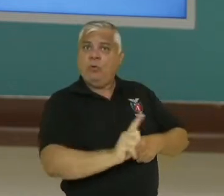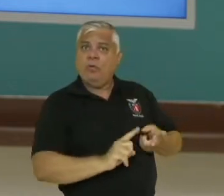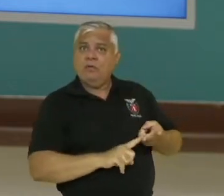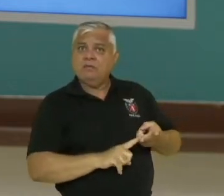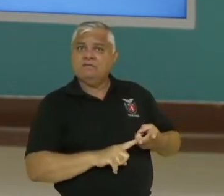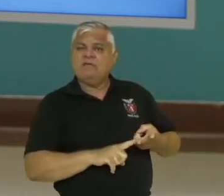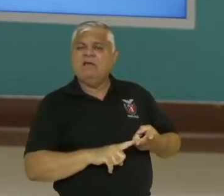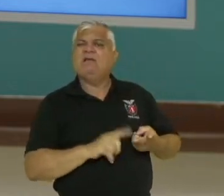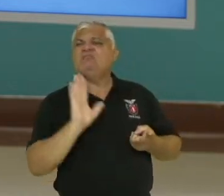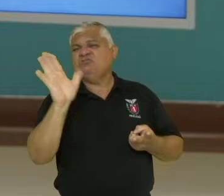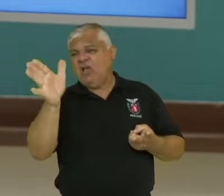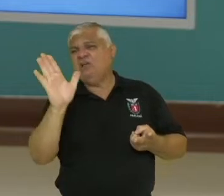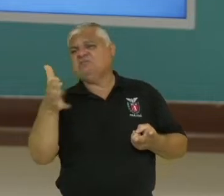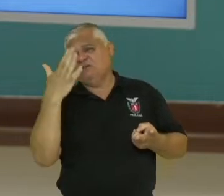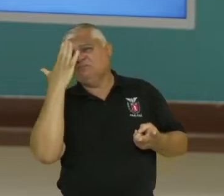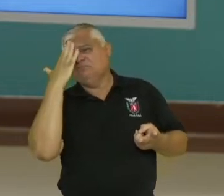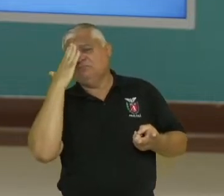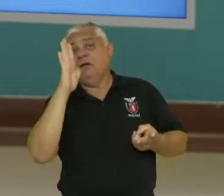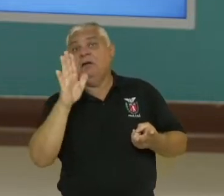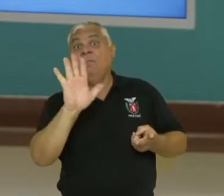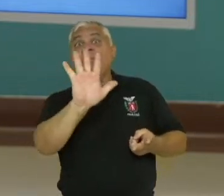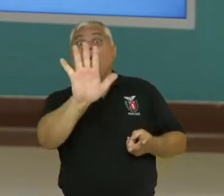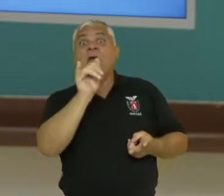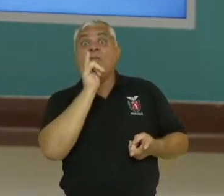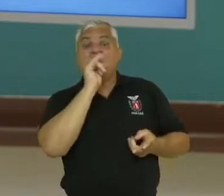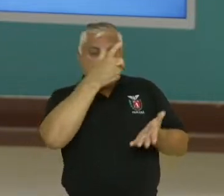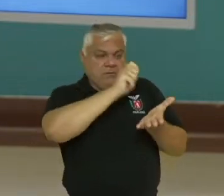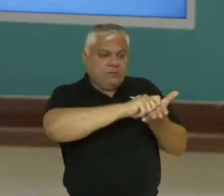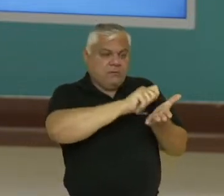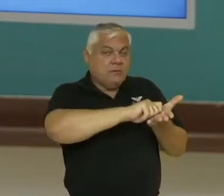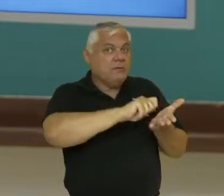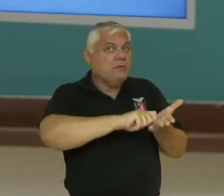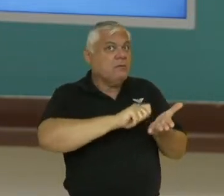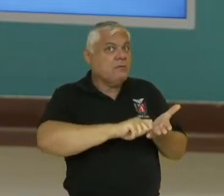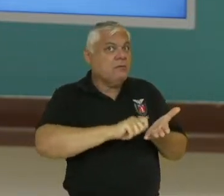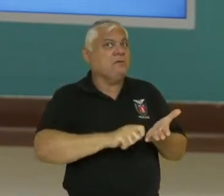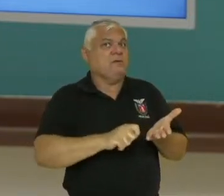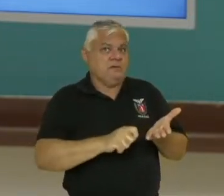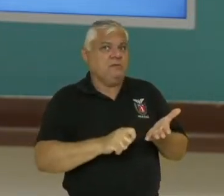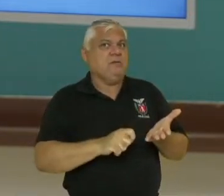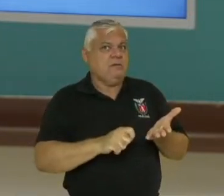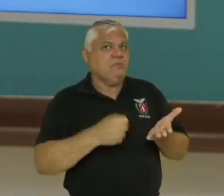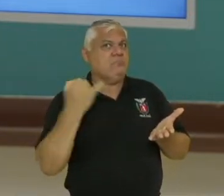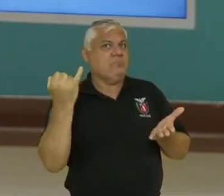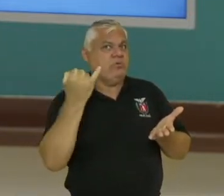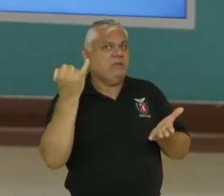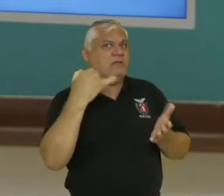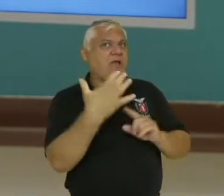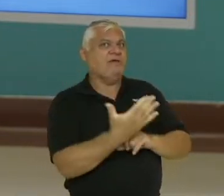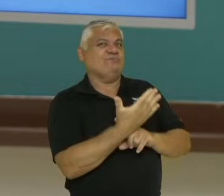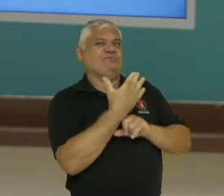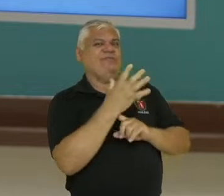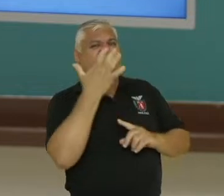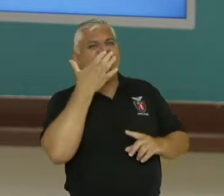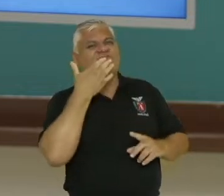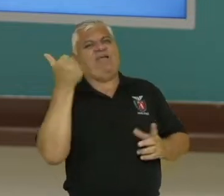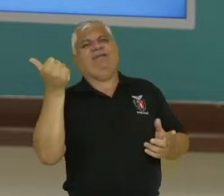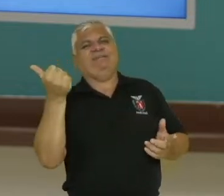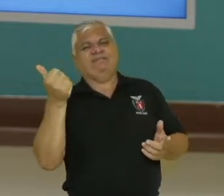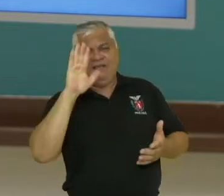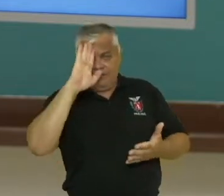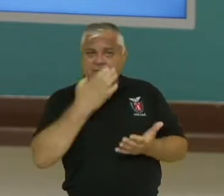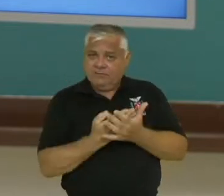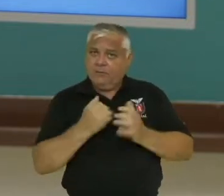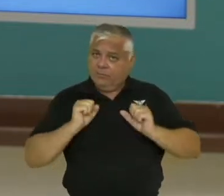uma noção, uma ideia. Quando a gente registra, quando a gente anota no nosso caderno, facilita. É verdade, acredita em